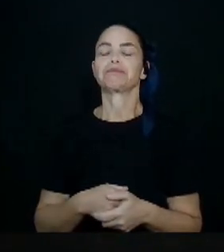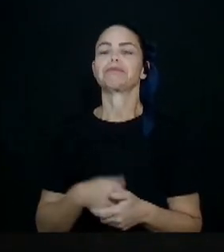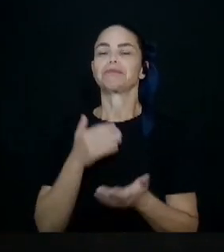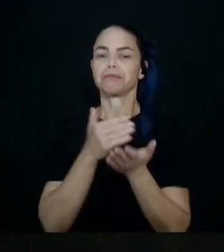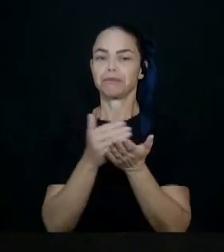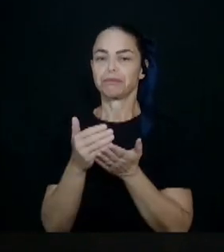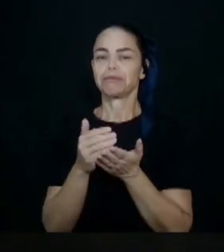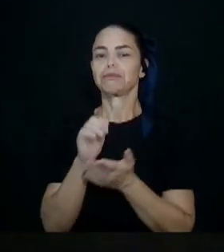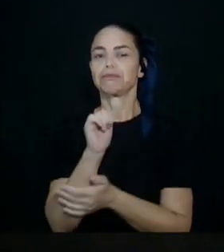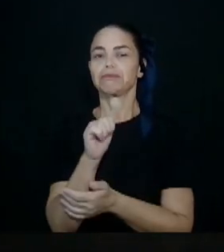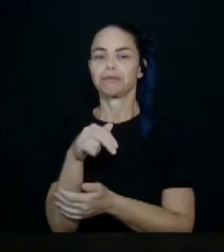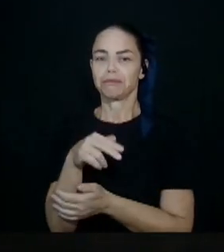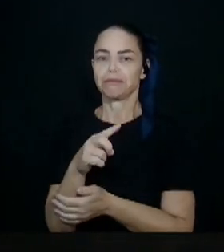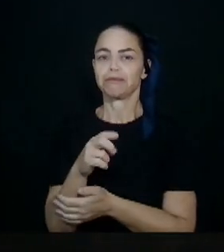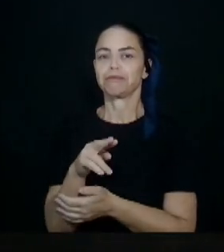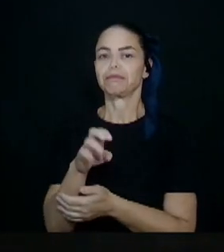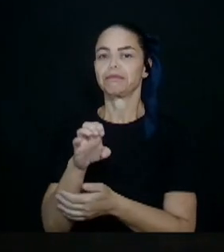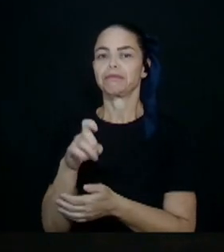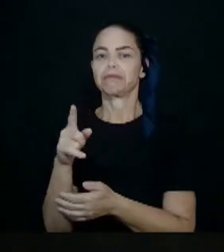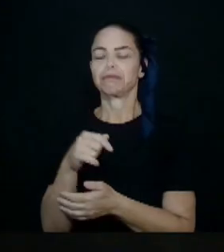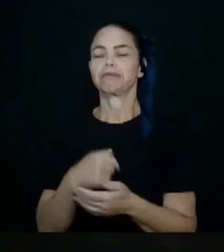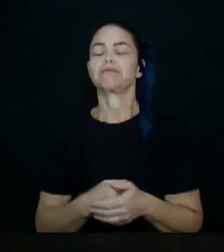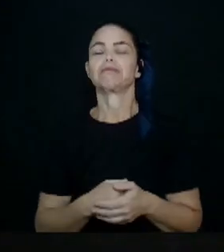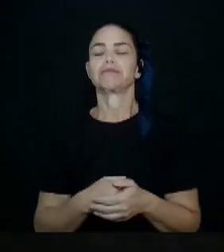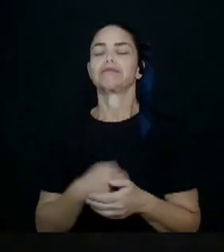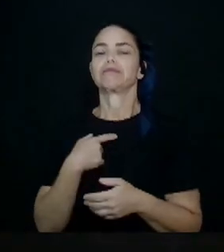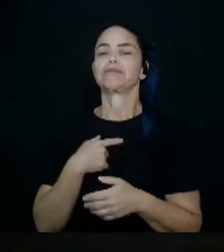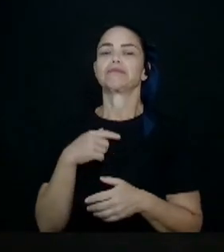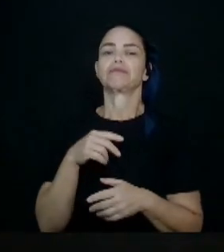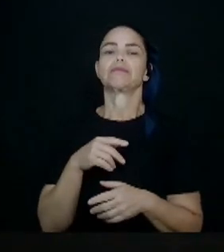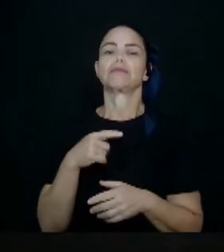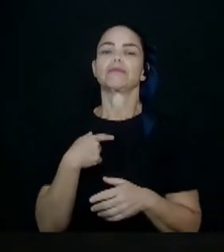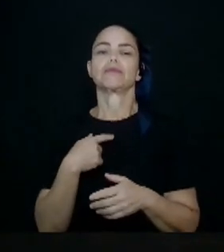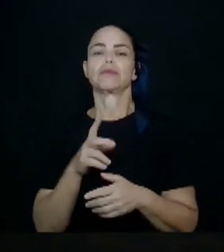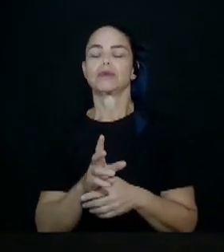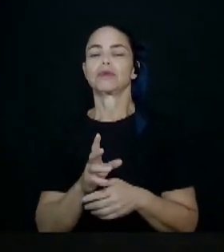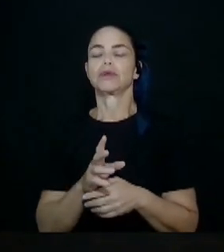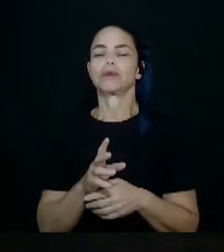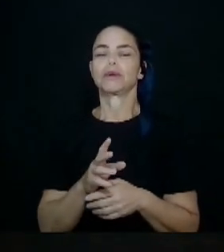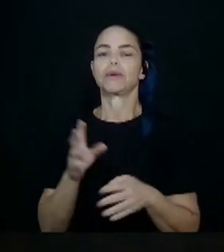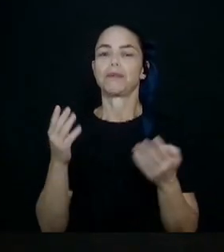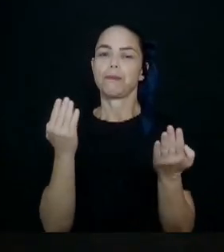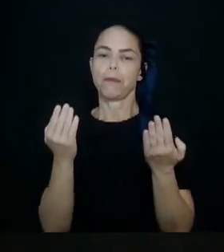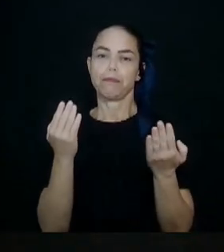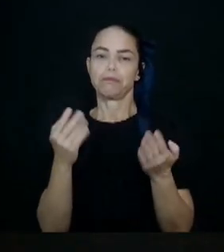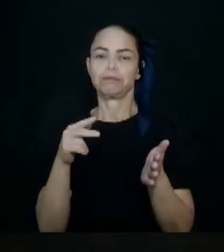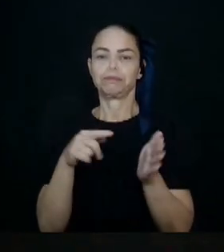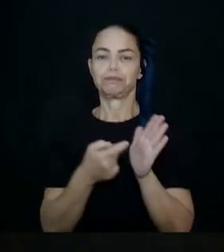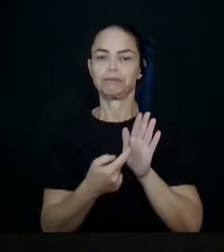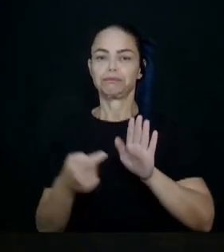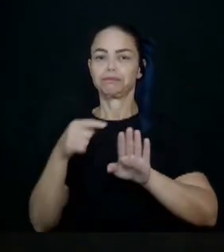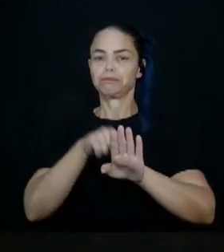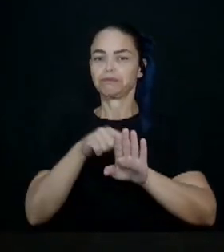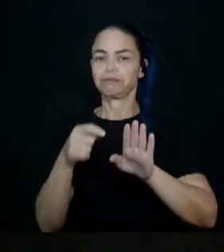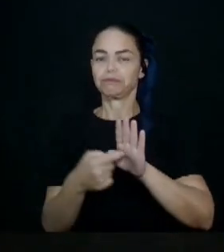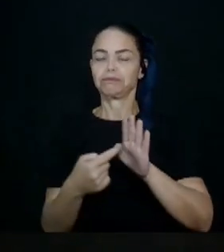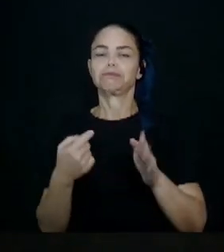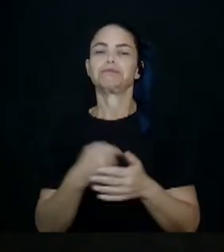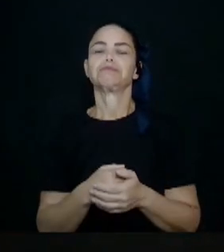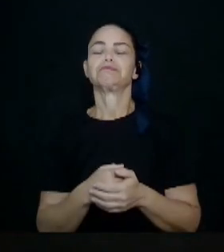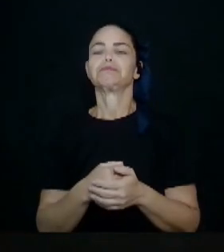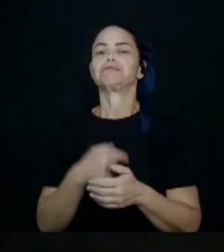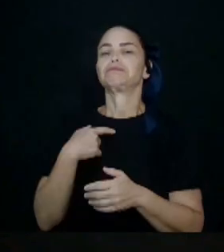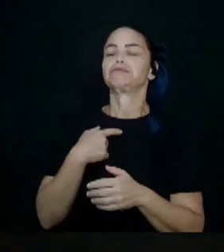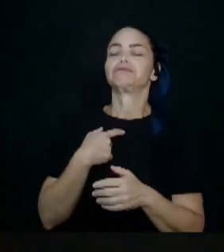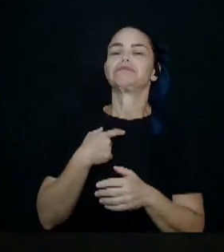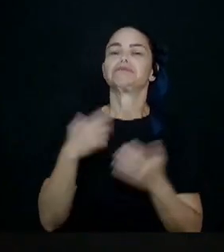André, especialista em trânsito. André, efeito Pateta, uma metáfora ou para a psicologia do trânsito, ele descreve um